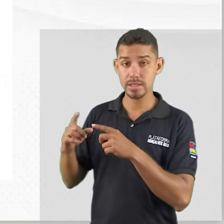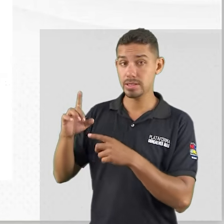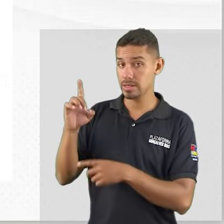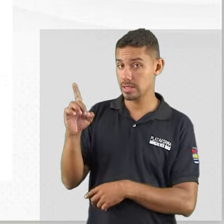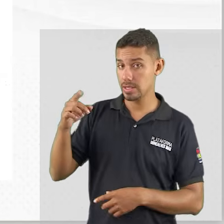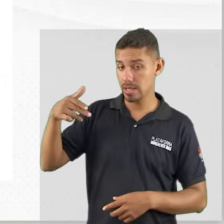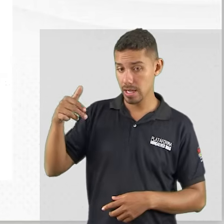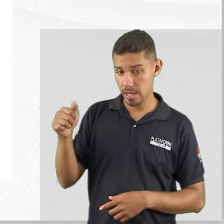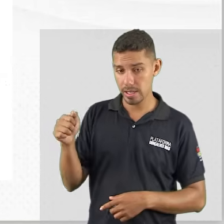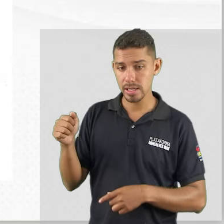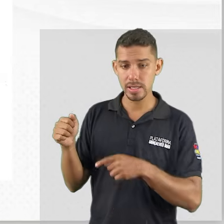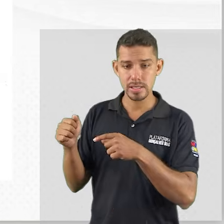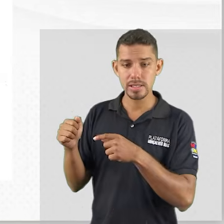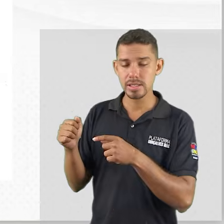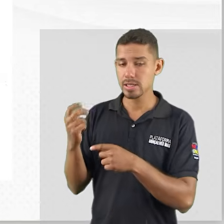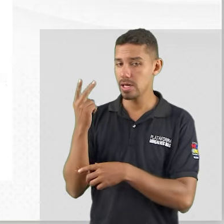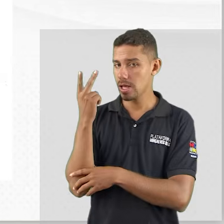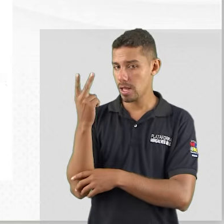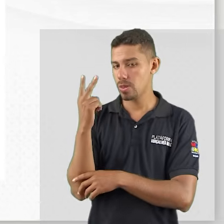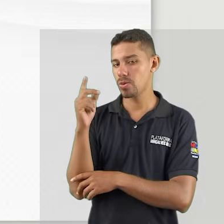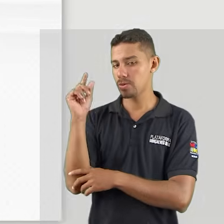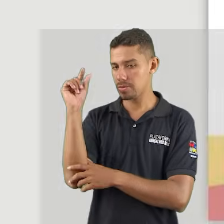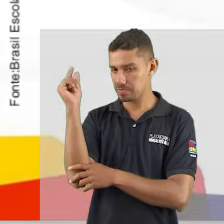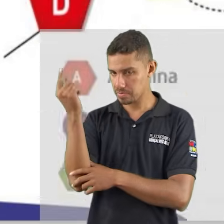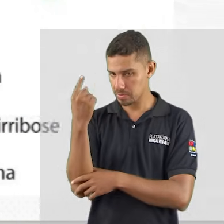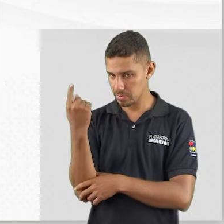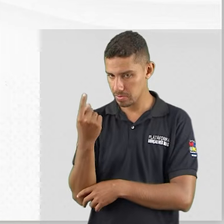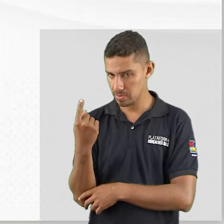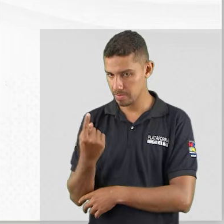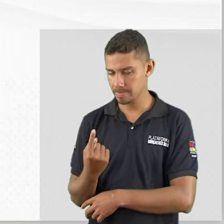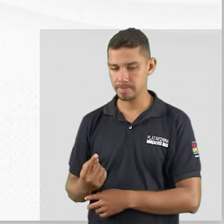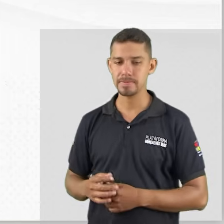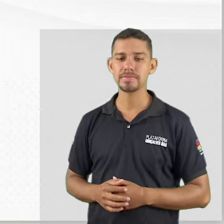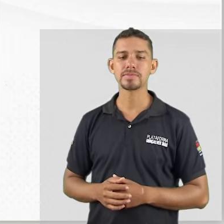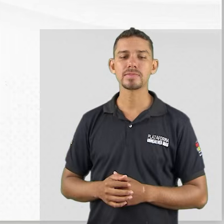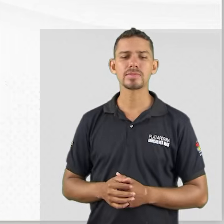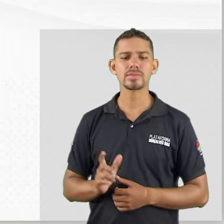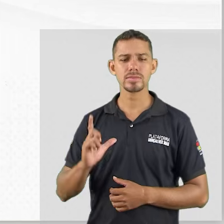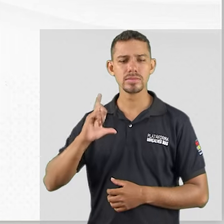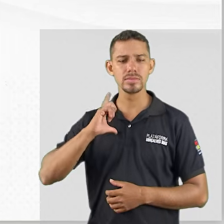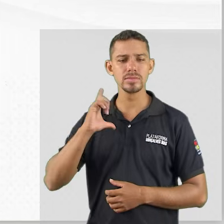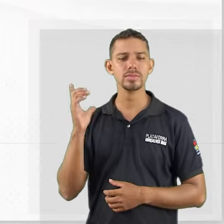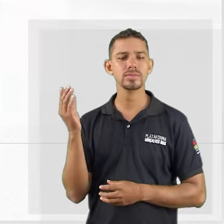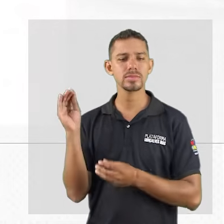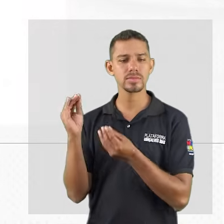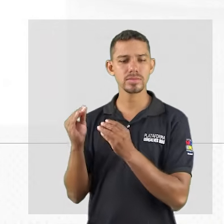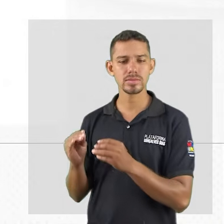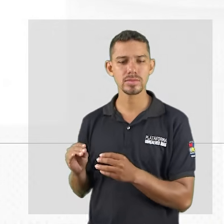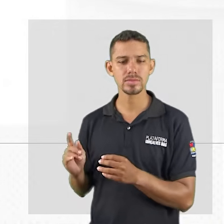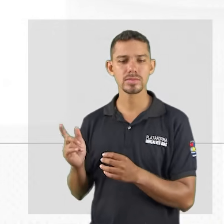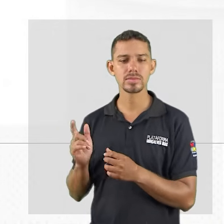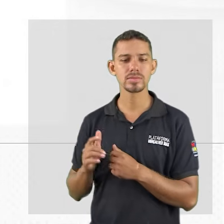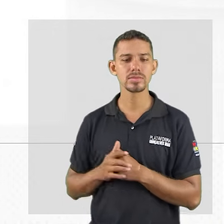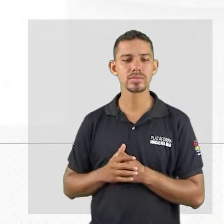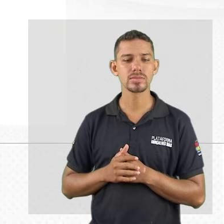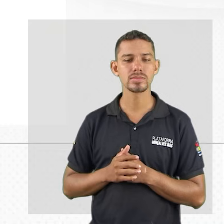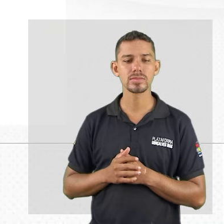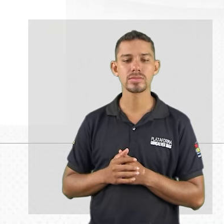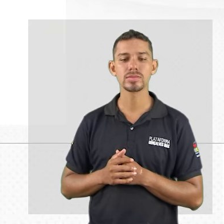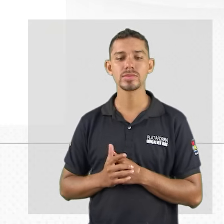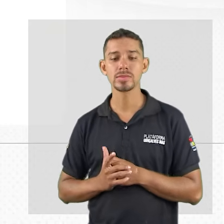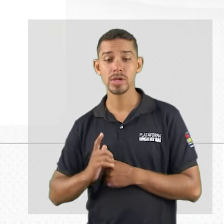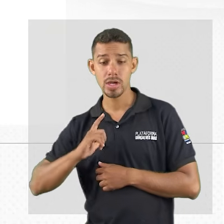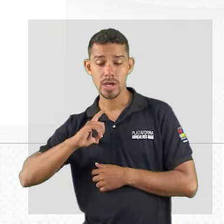pessoal, o ácido desoxirribonucleico, ele é formado por uma